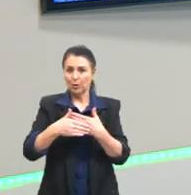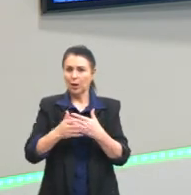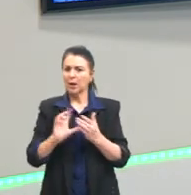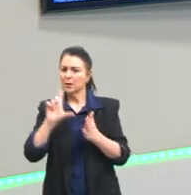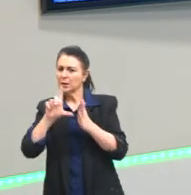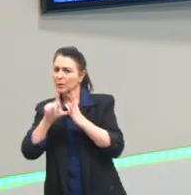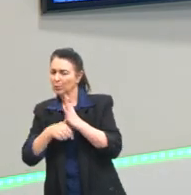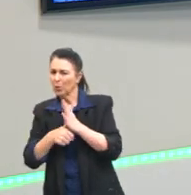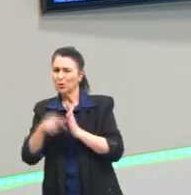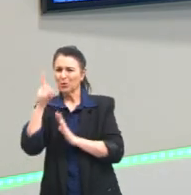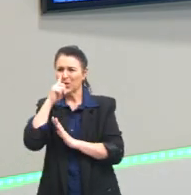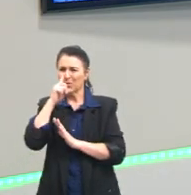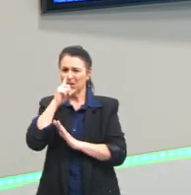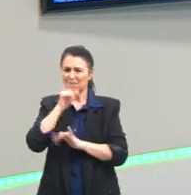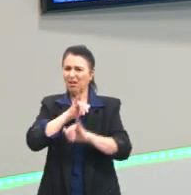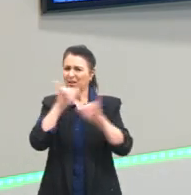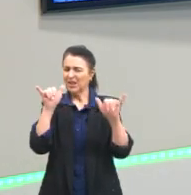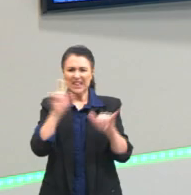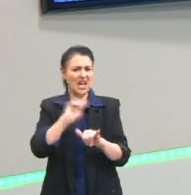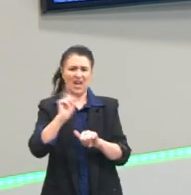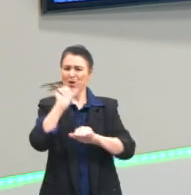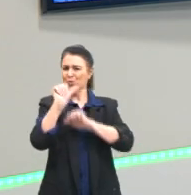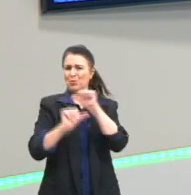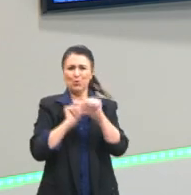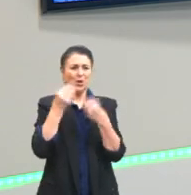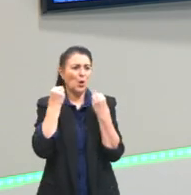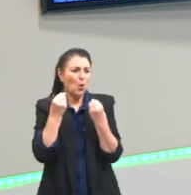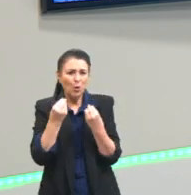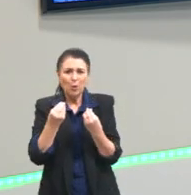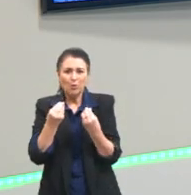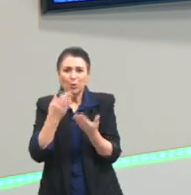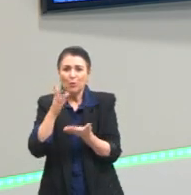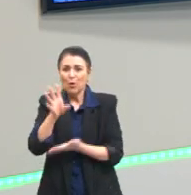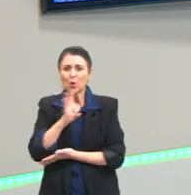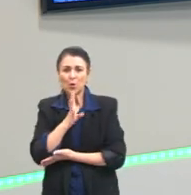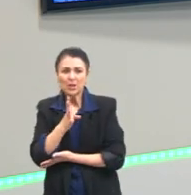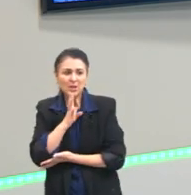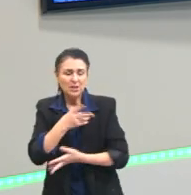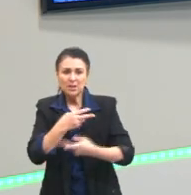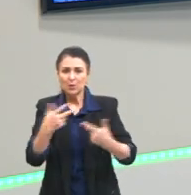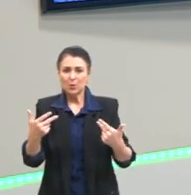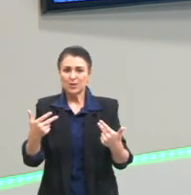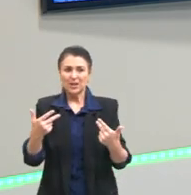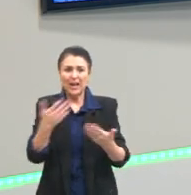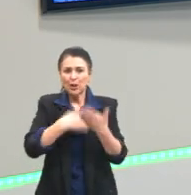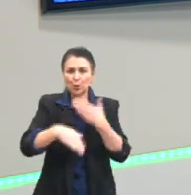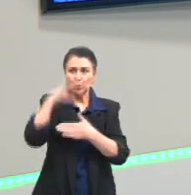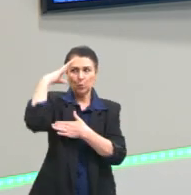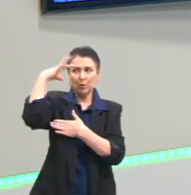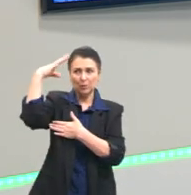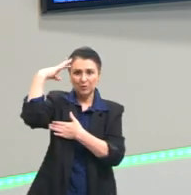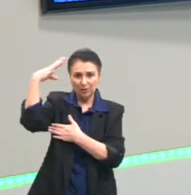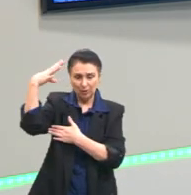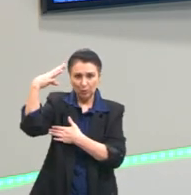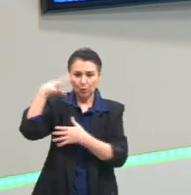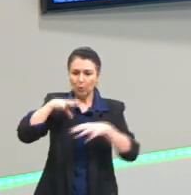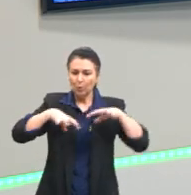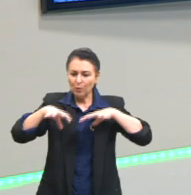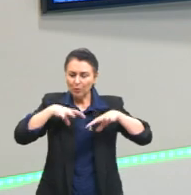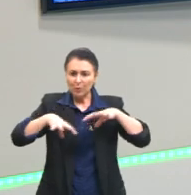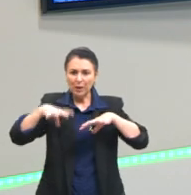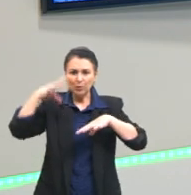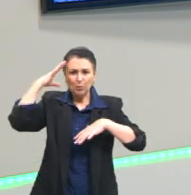é assim tudo muda ele não conheço como é que vou conhecer tudo aquilo que muda isso vira uma ilusão o movimento ilusório